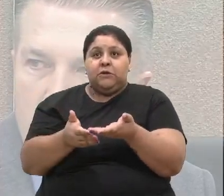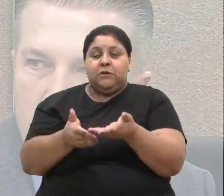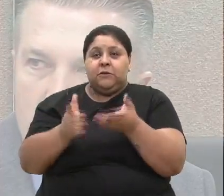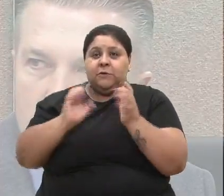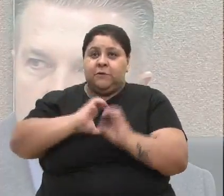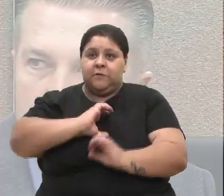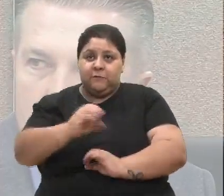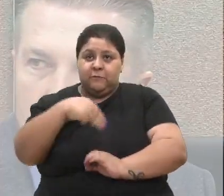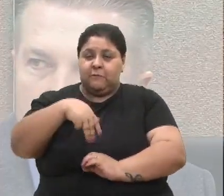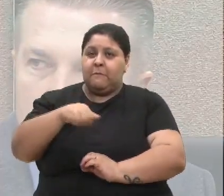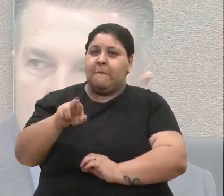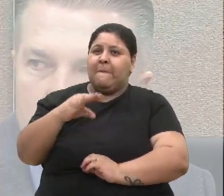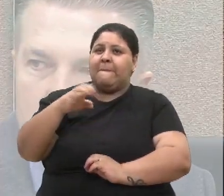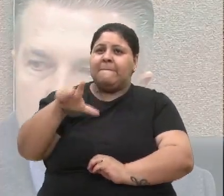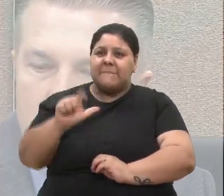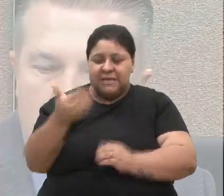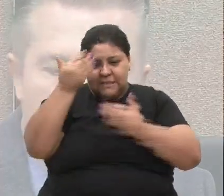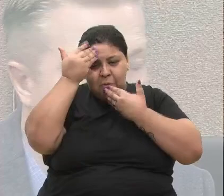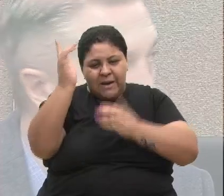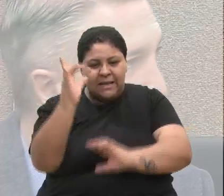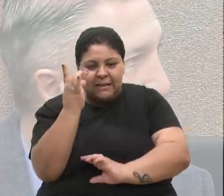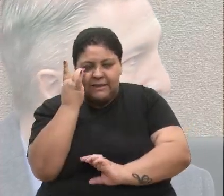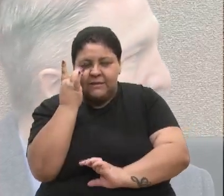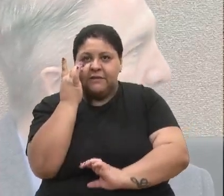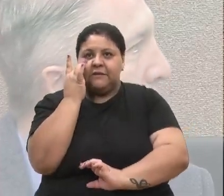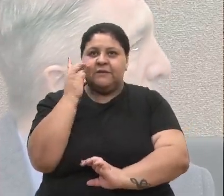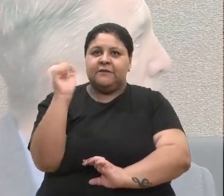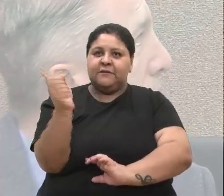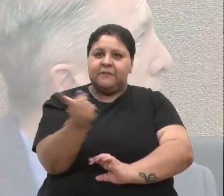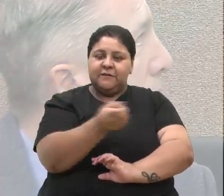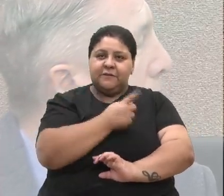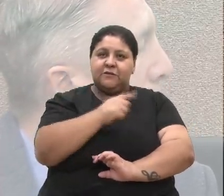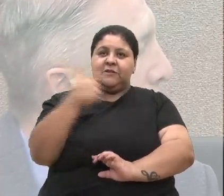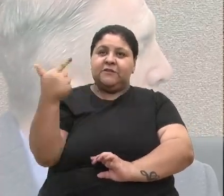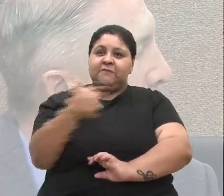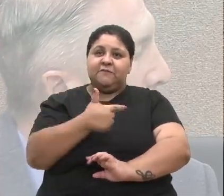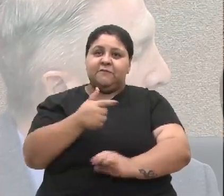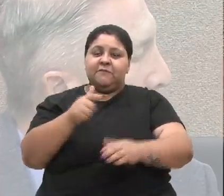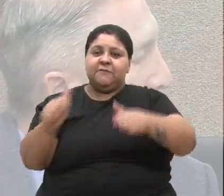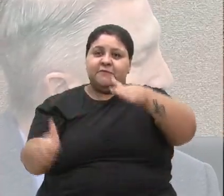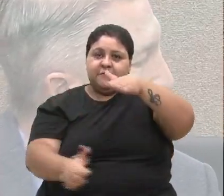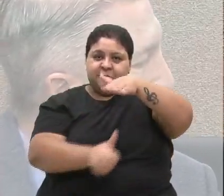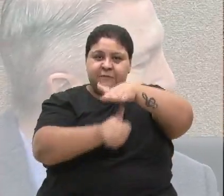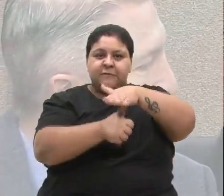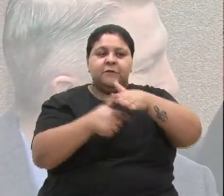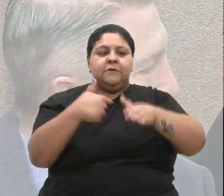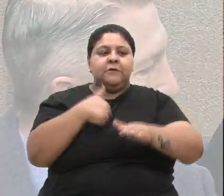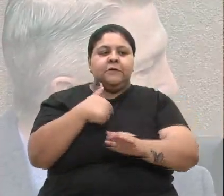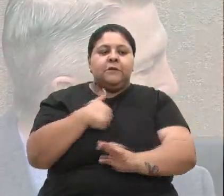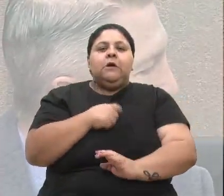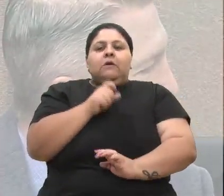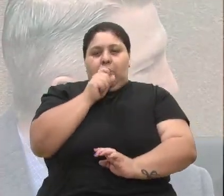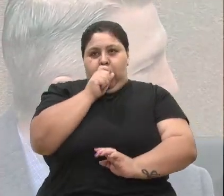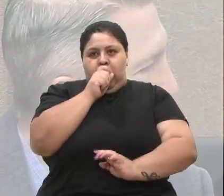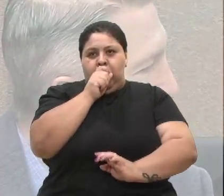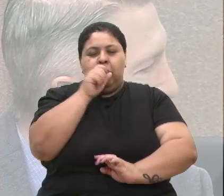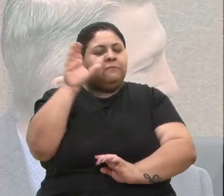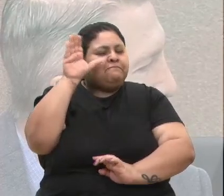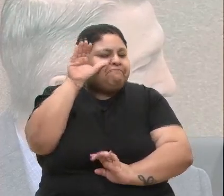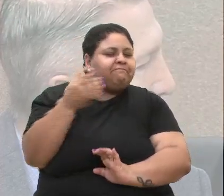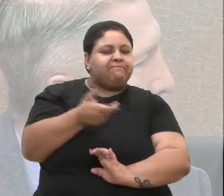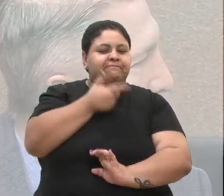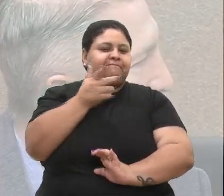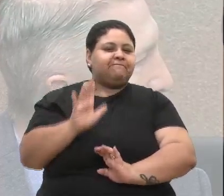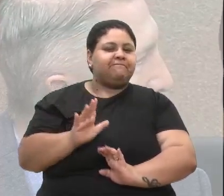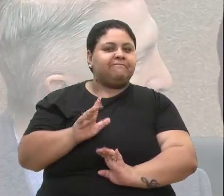Marcel, obrigado pela sua presença. A nossa vice-reitora, eu sou suspeito em falar, porque aonde eu